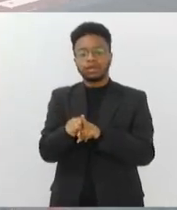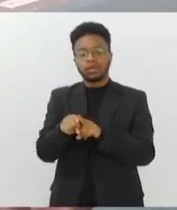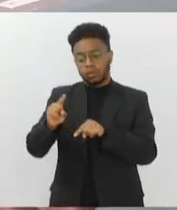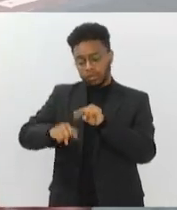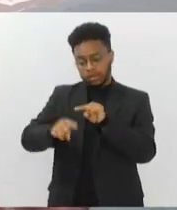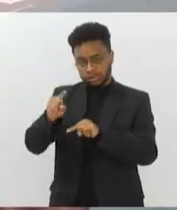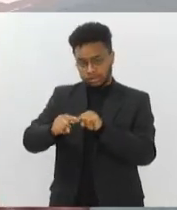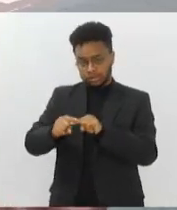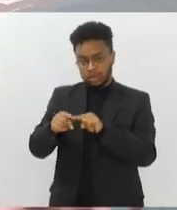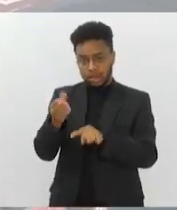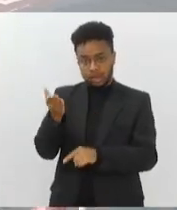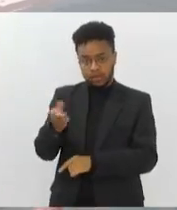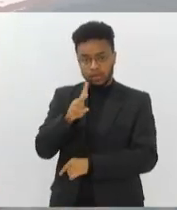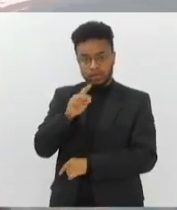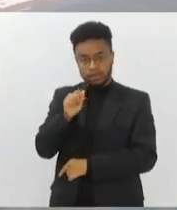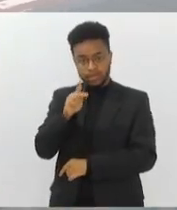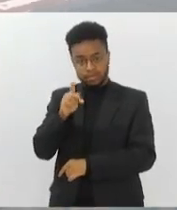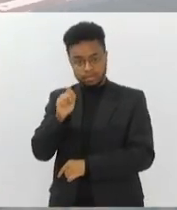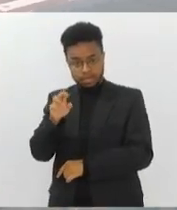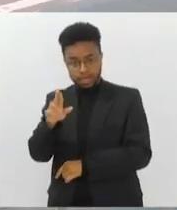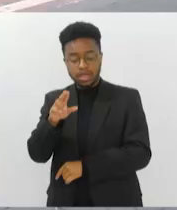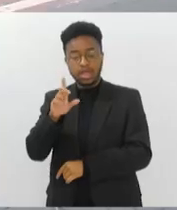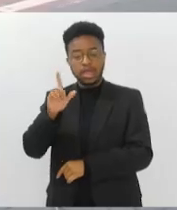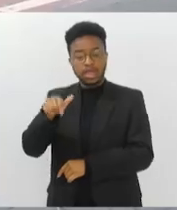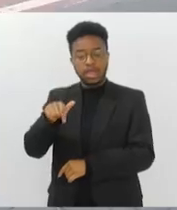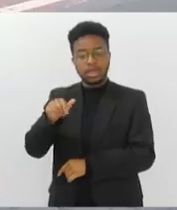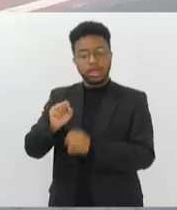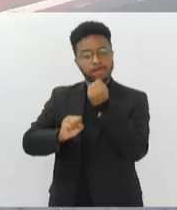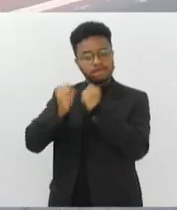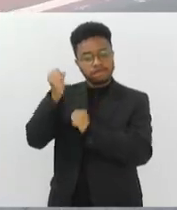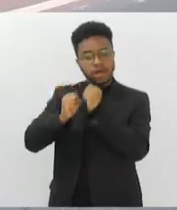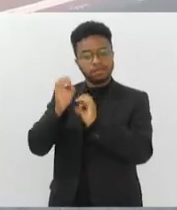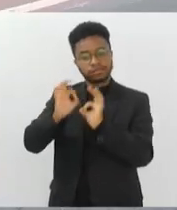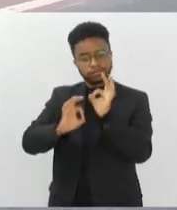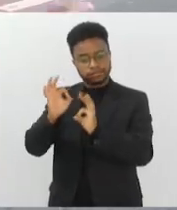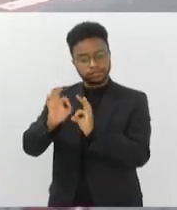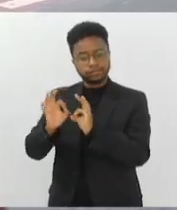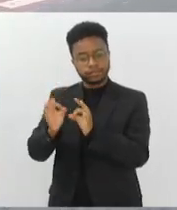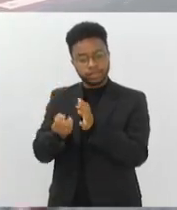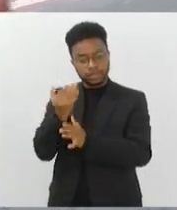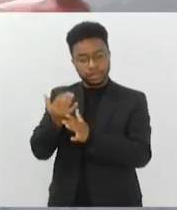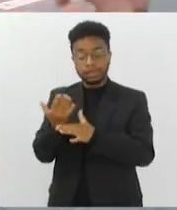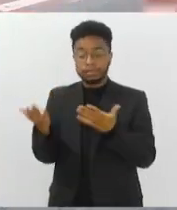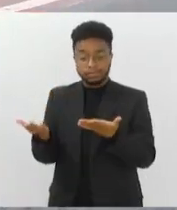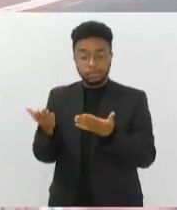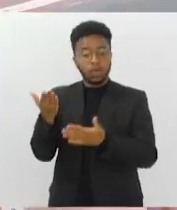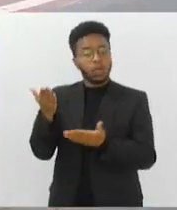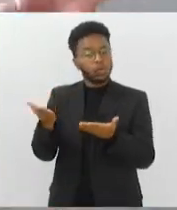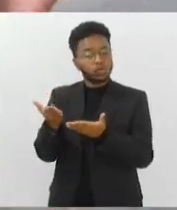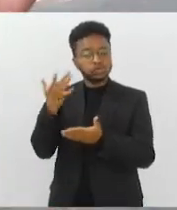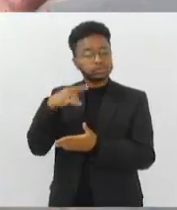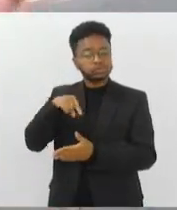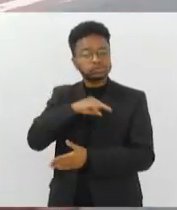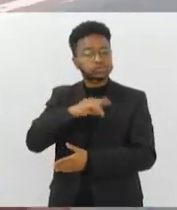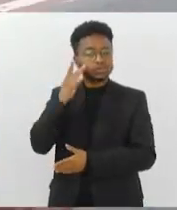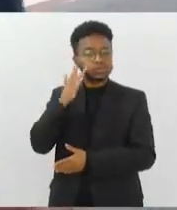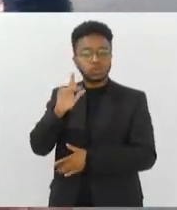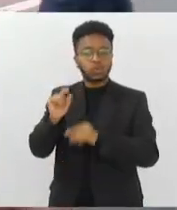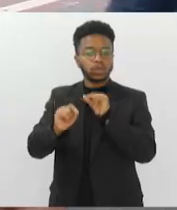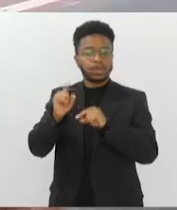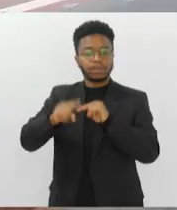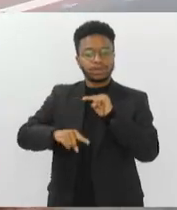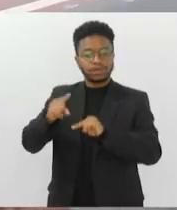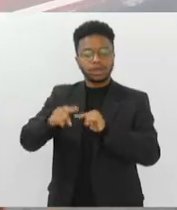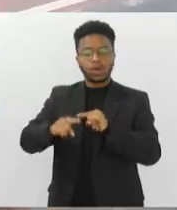equipamento, é uma coisa produzida industrialmente, então hoje a gente ainda não sabe todos os desdobramentos que o material que